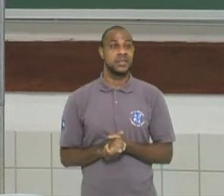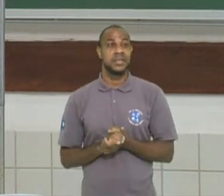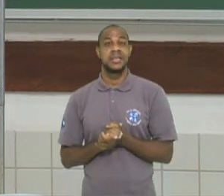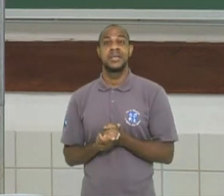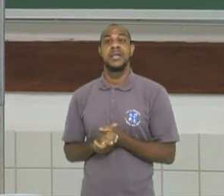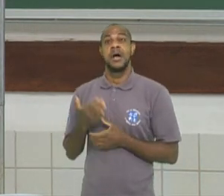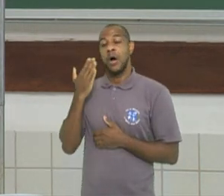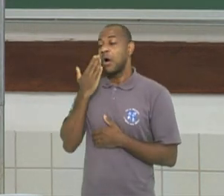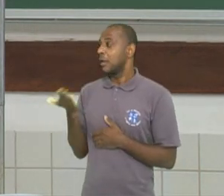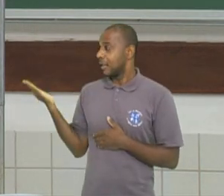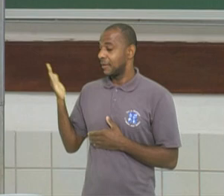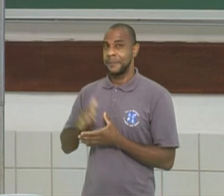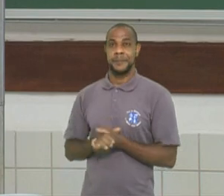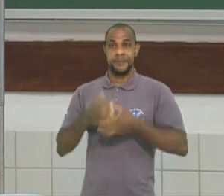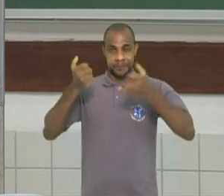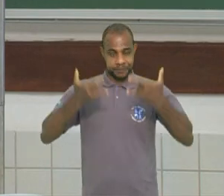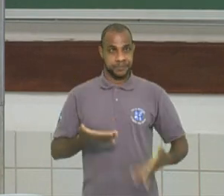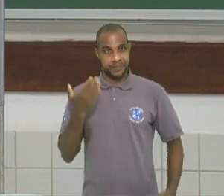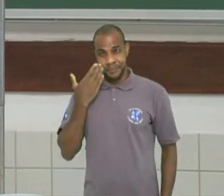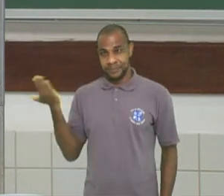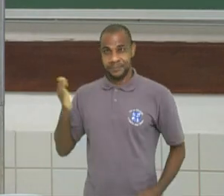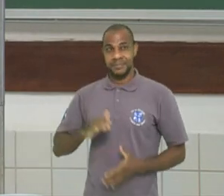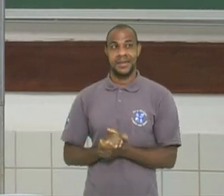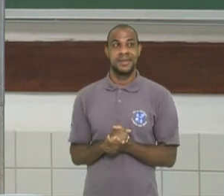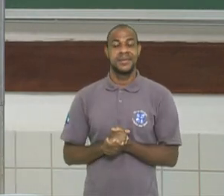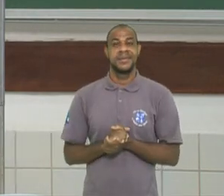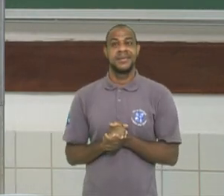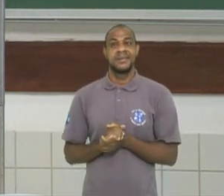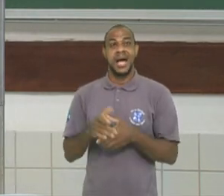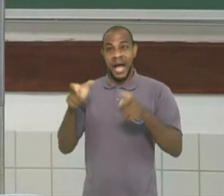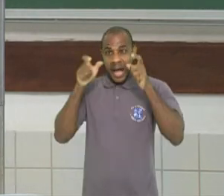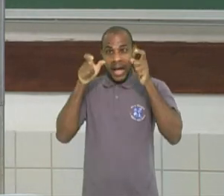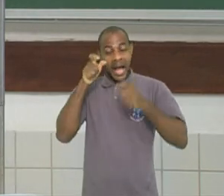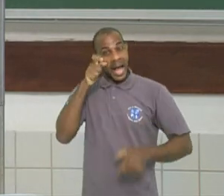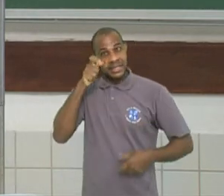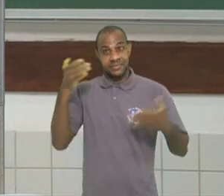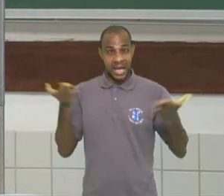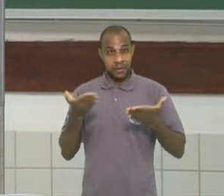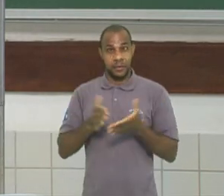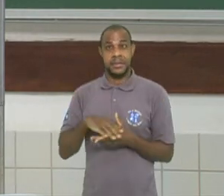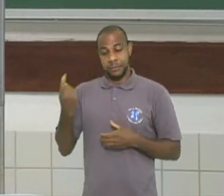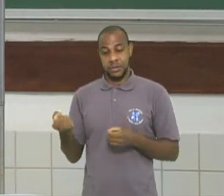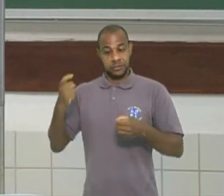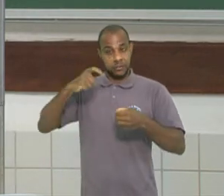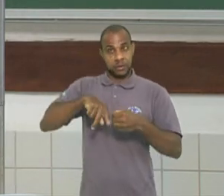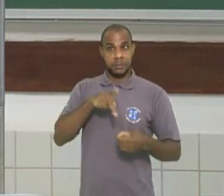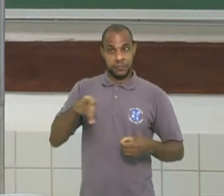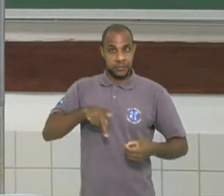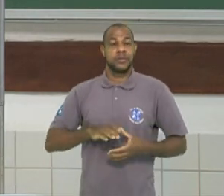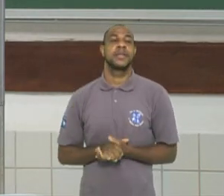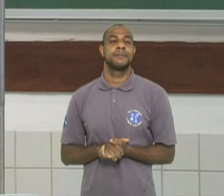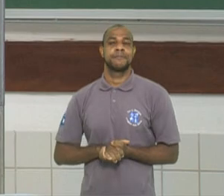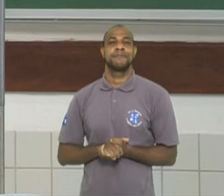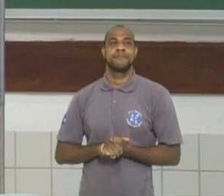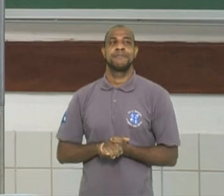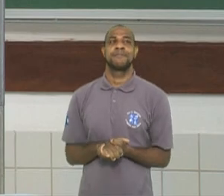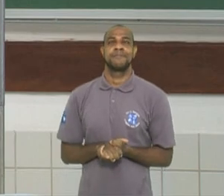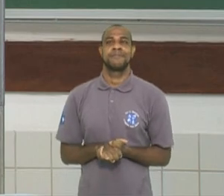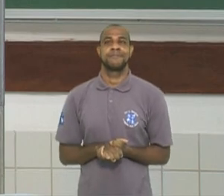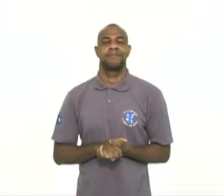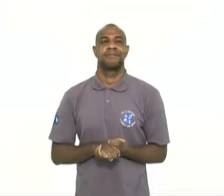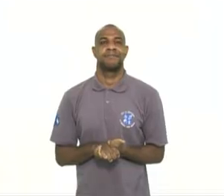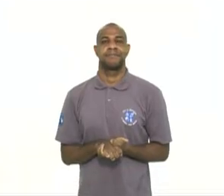no que a gente vai ver agora OK então um vídeo bem legal que a professora já volta para comentar mais sobre ele Ok